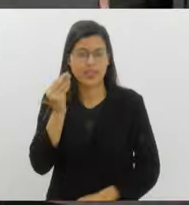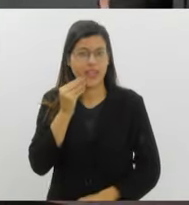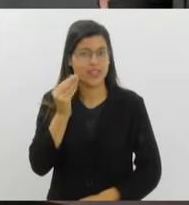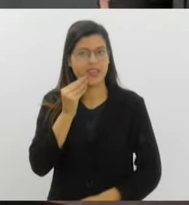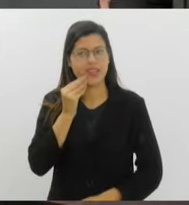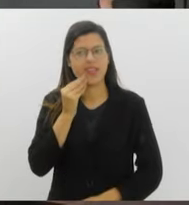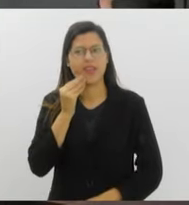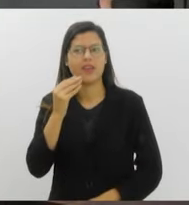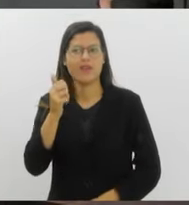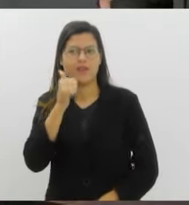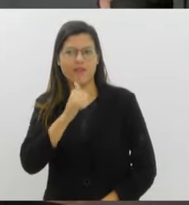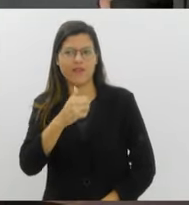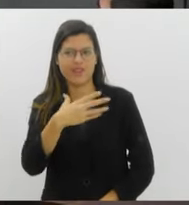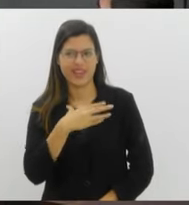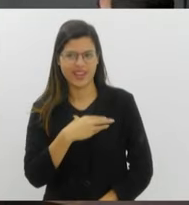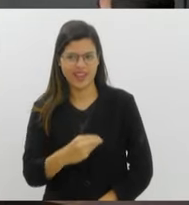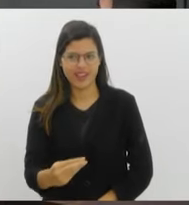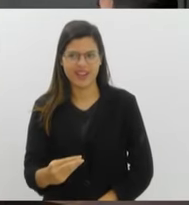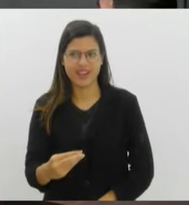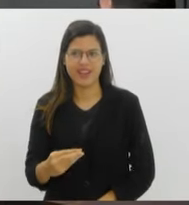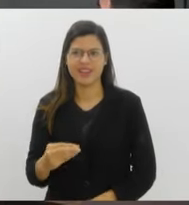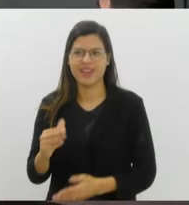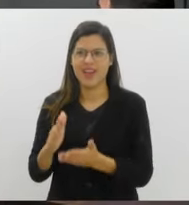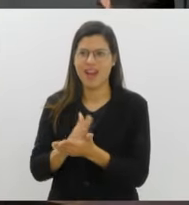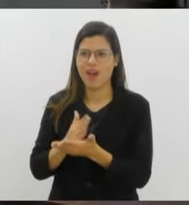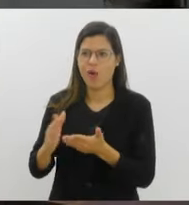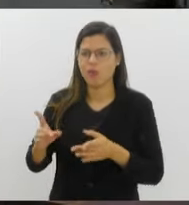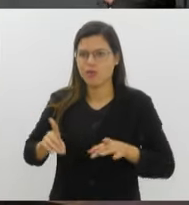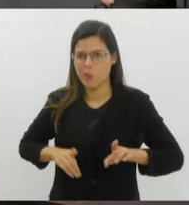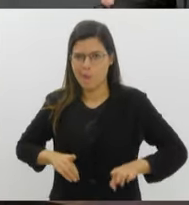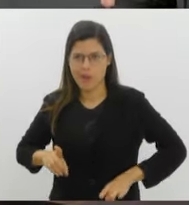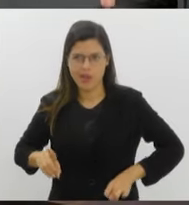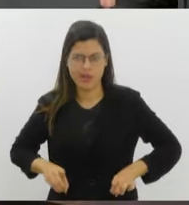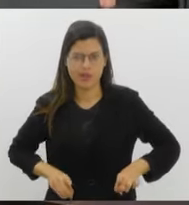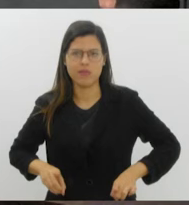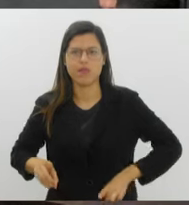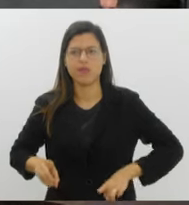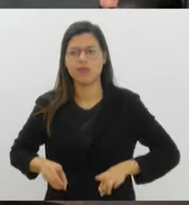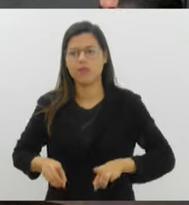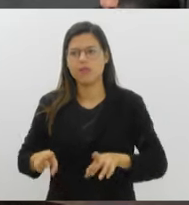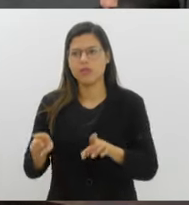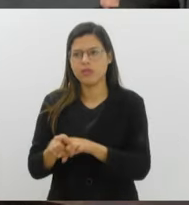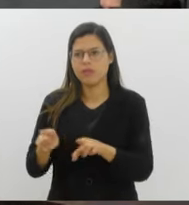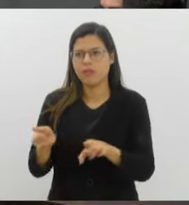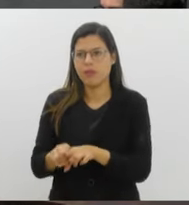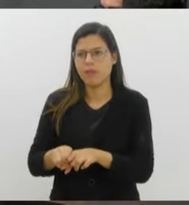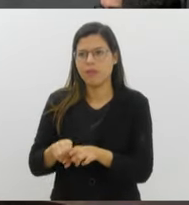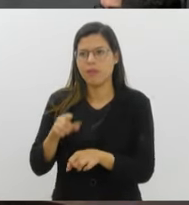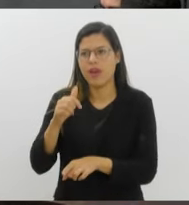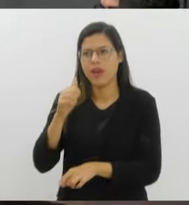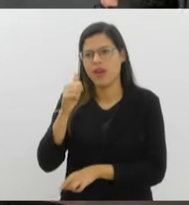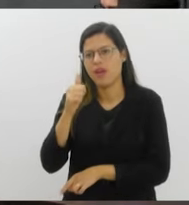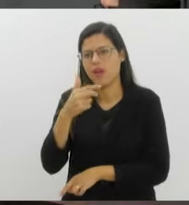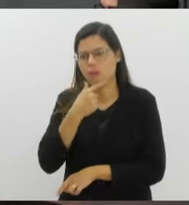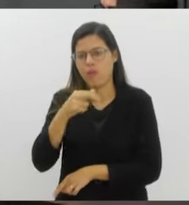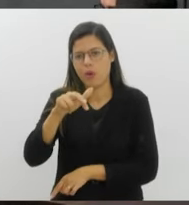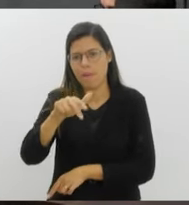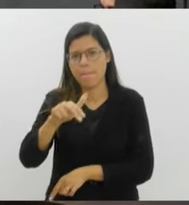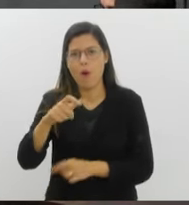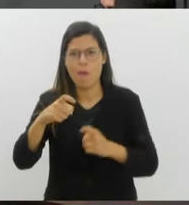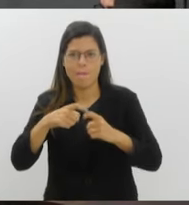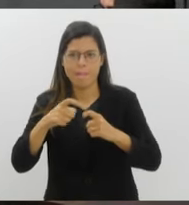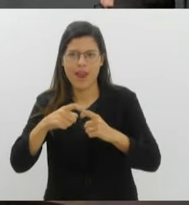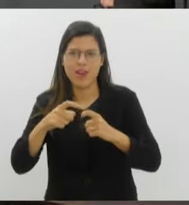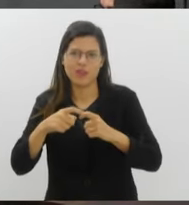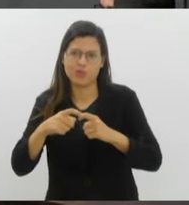minhas filhas, alguns primos, outros assistindo, meu irmão é médico, está de plantão hoje no município de São